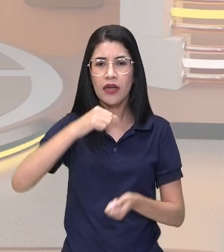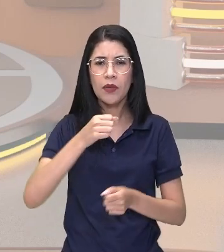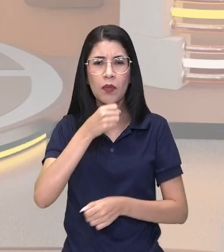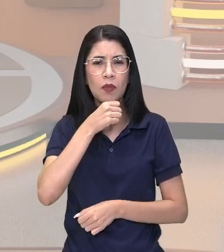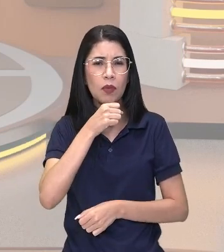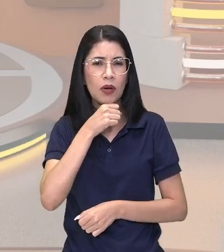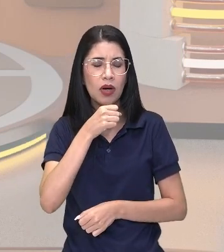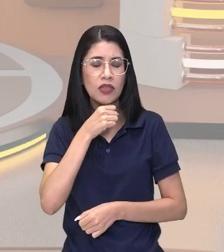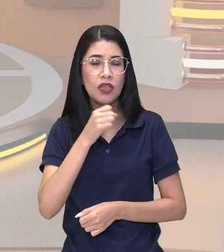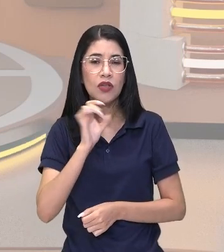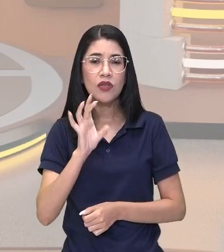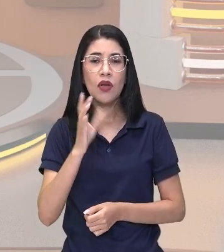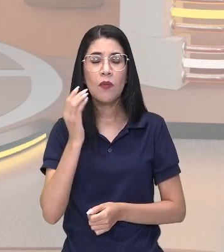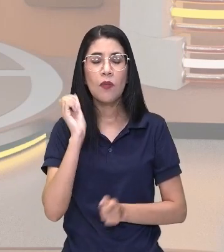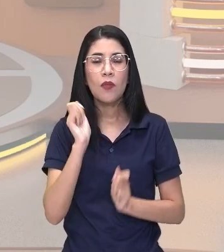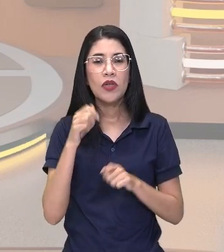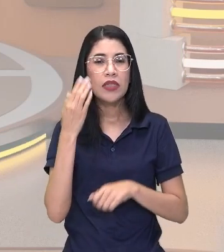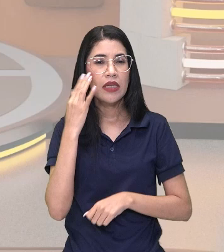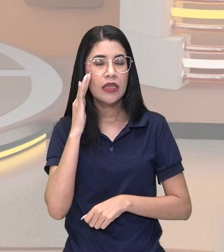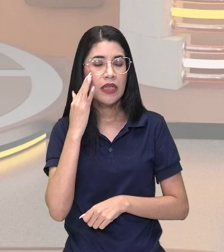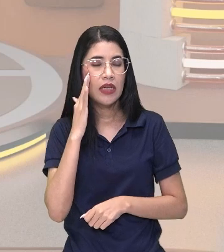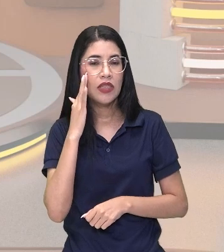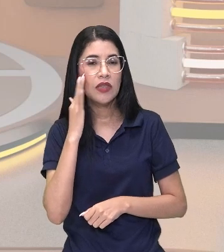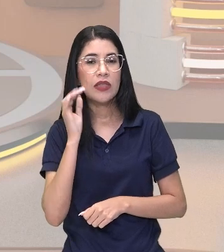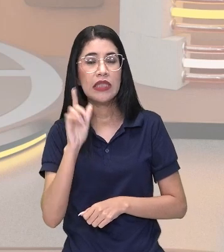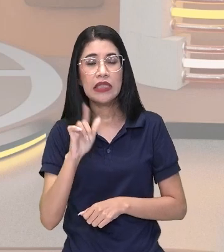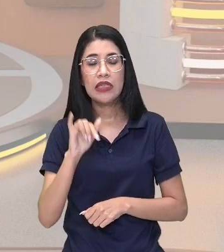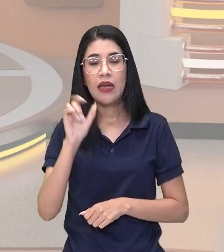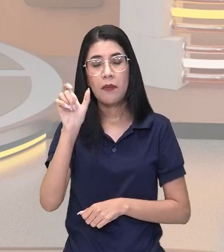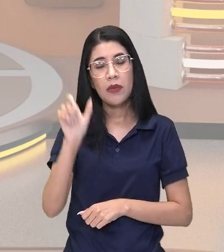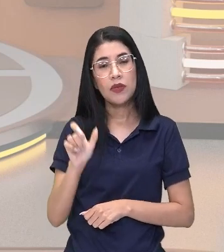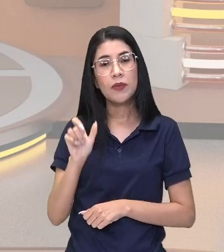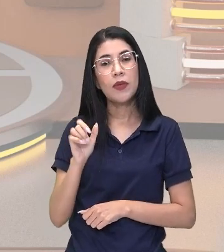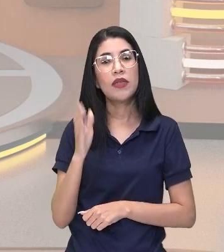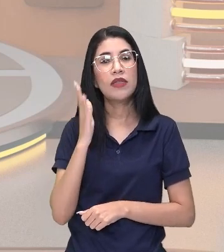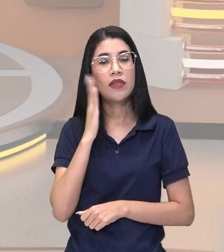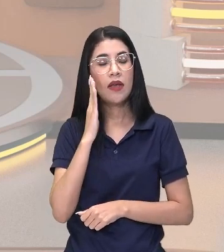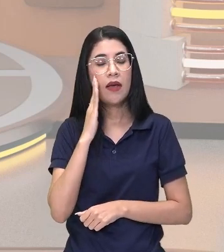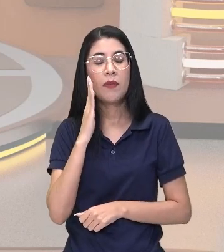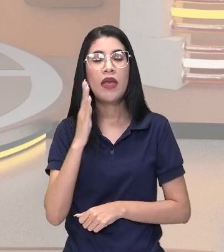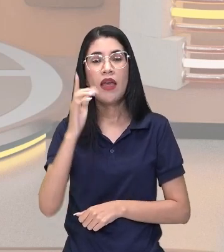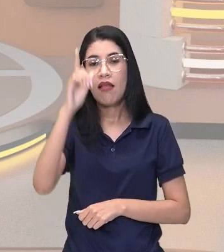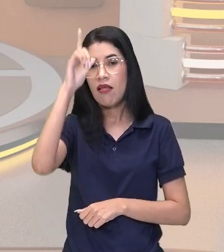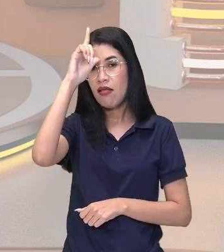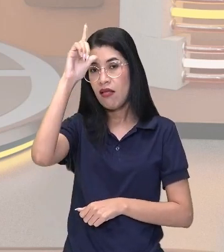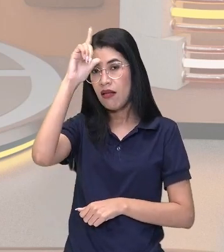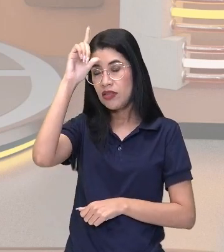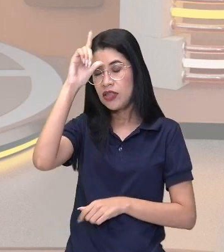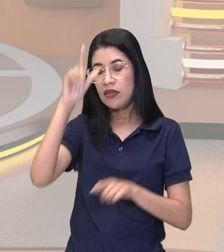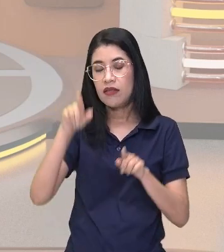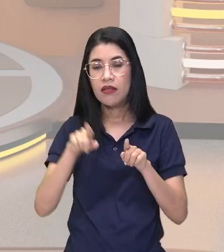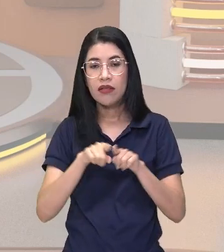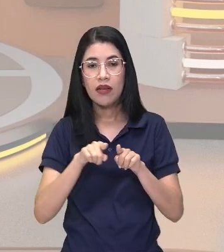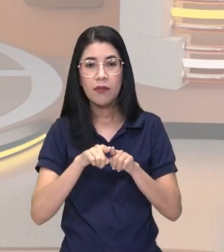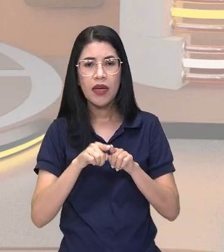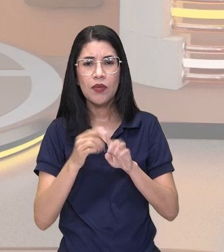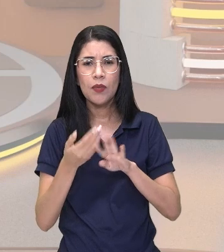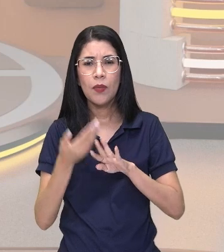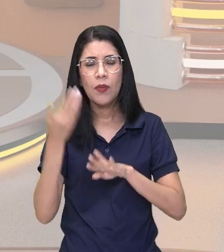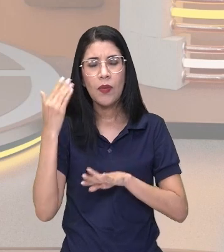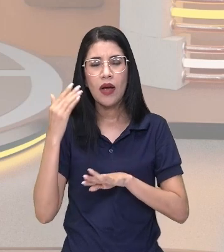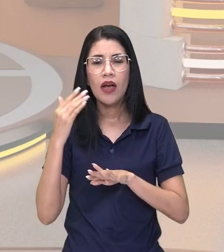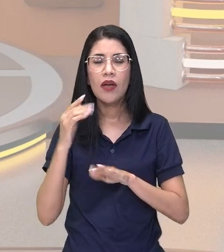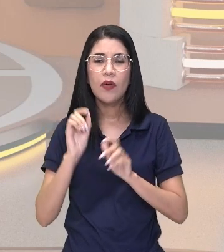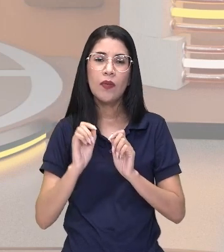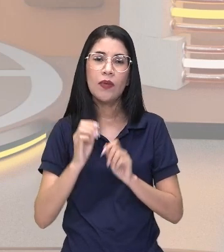então, interpretados pelas pessoas que falavam o latim, que também era um idioma ali do antigo Império Romano,